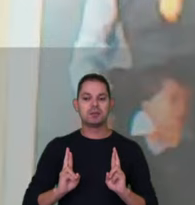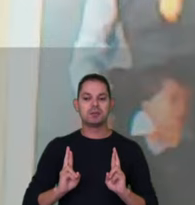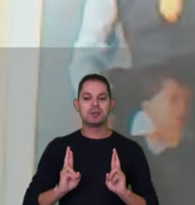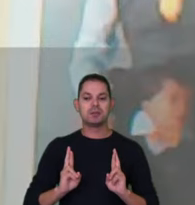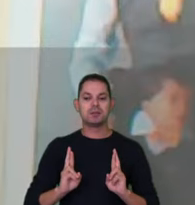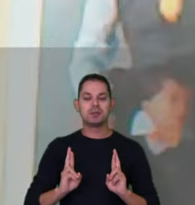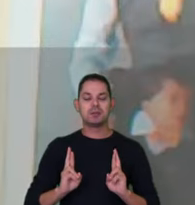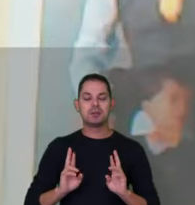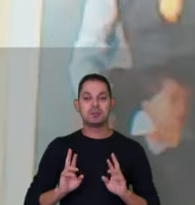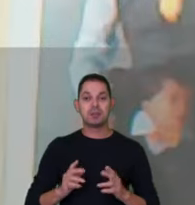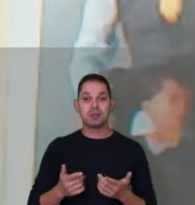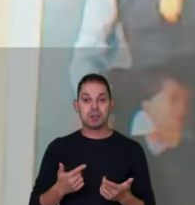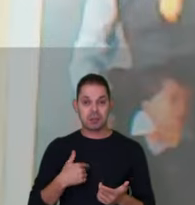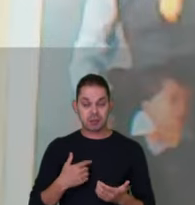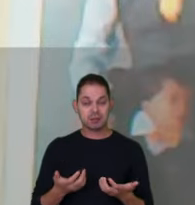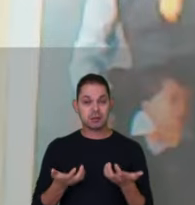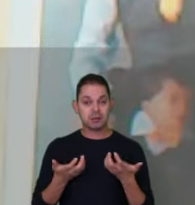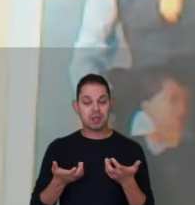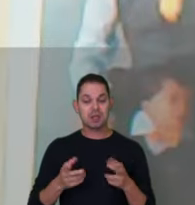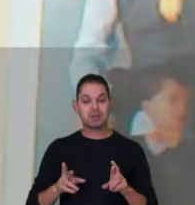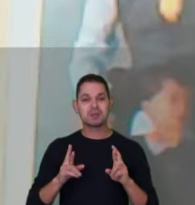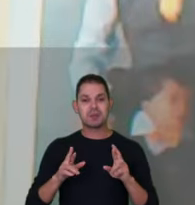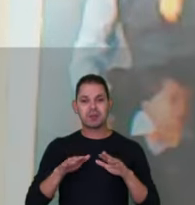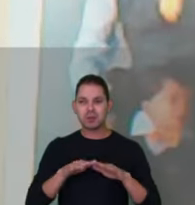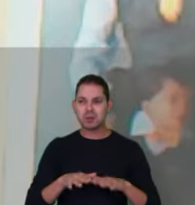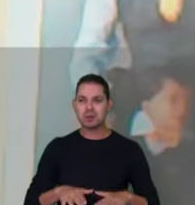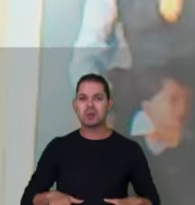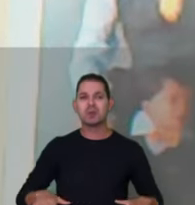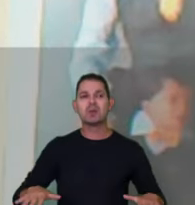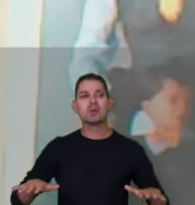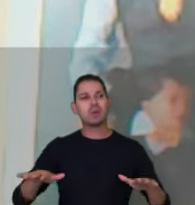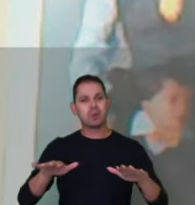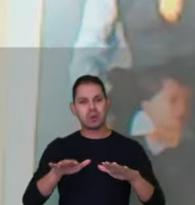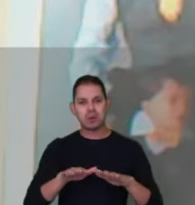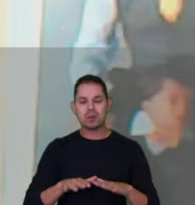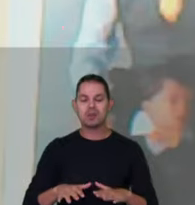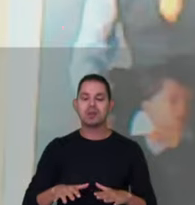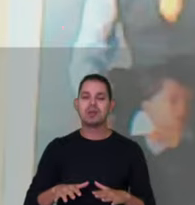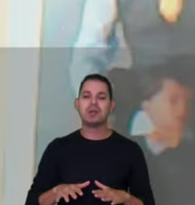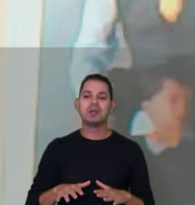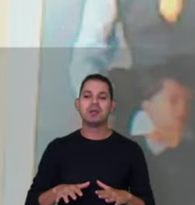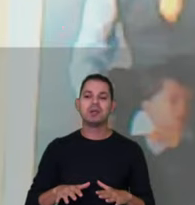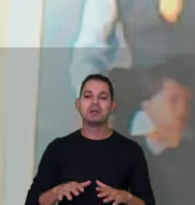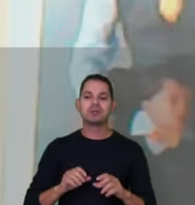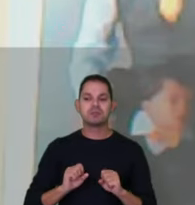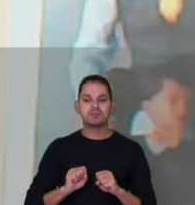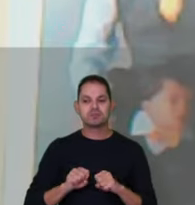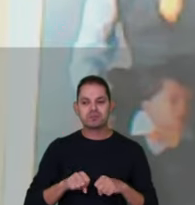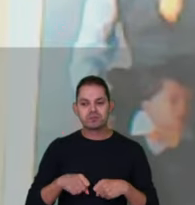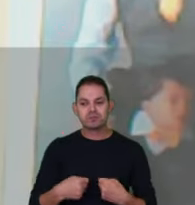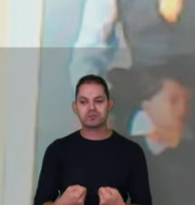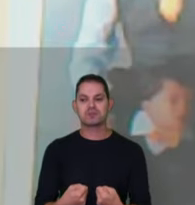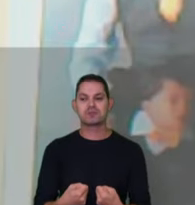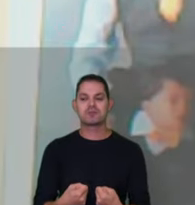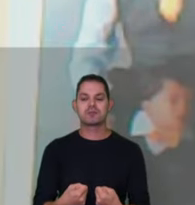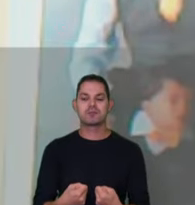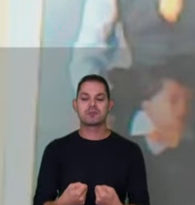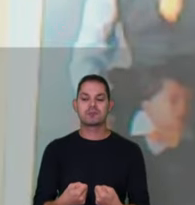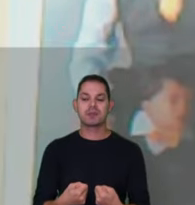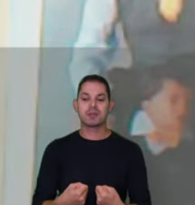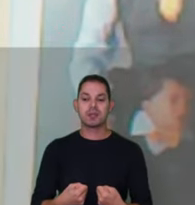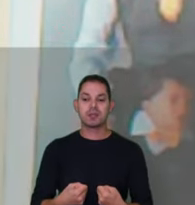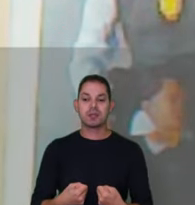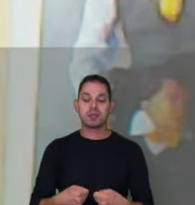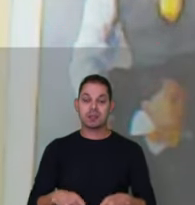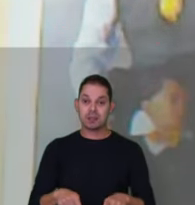Eu espero que todos nós tenhamos esse empenho e que esse